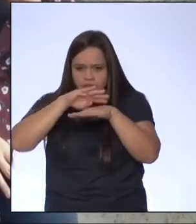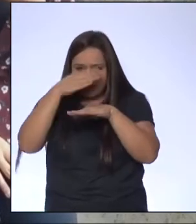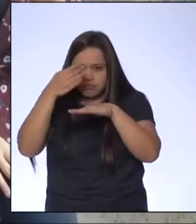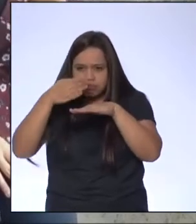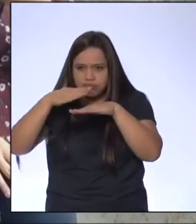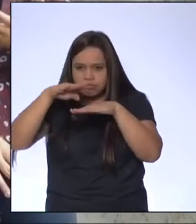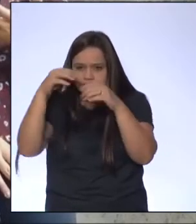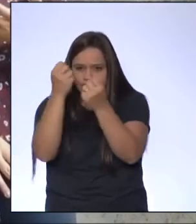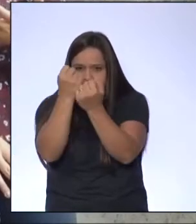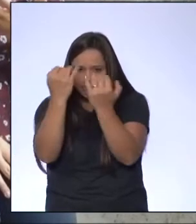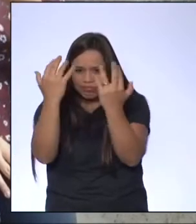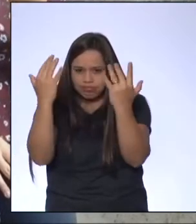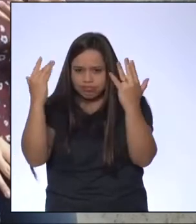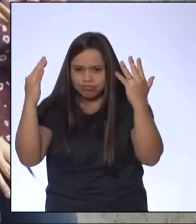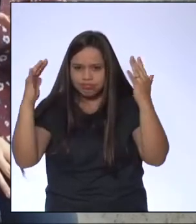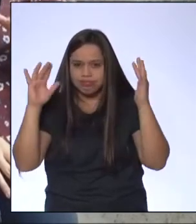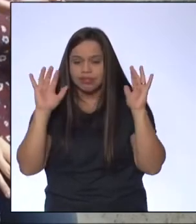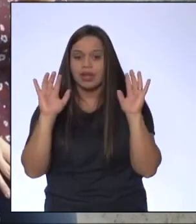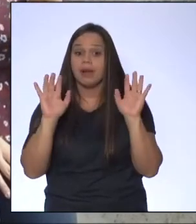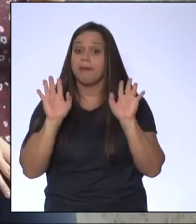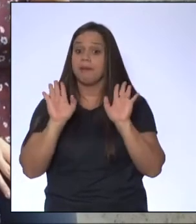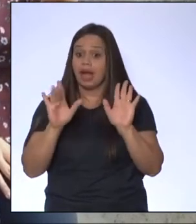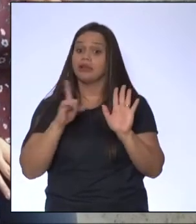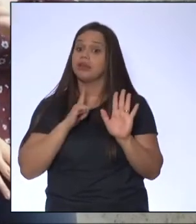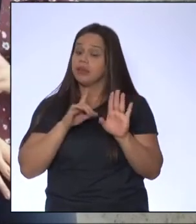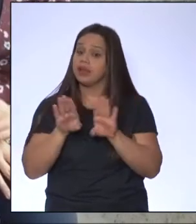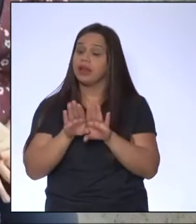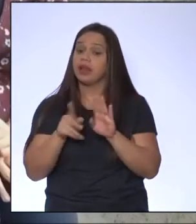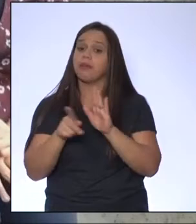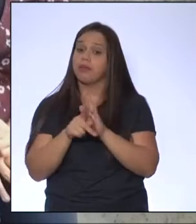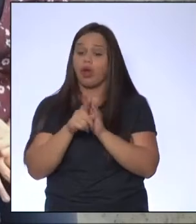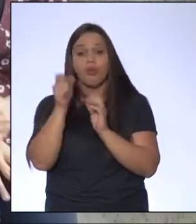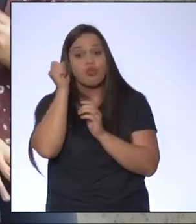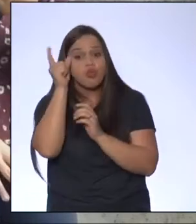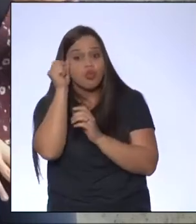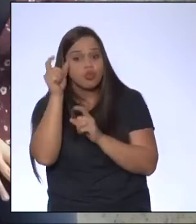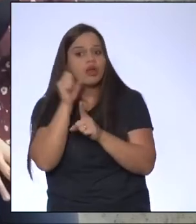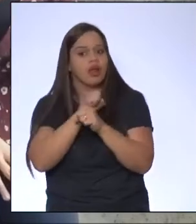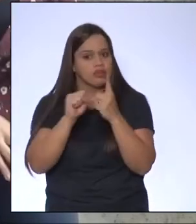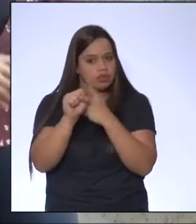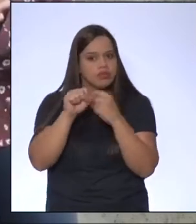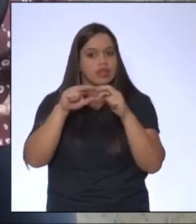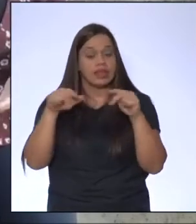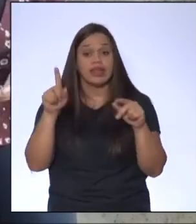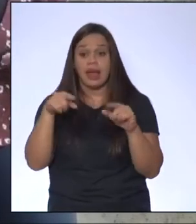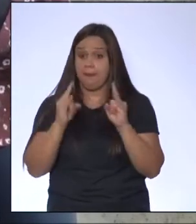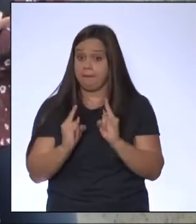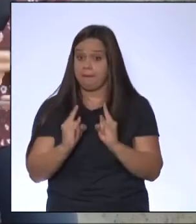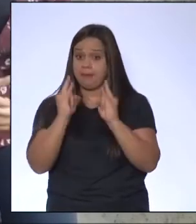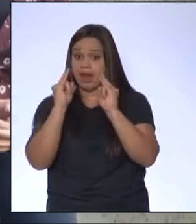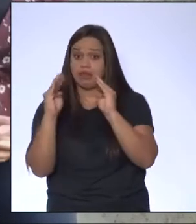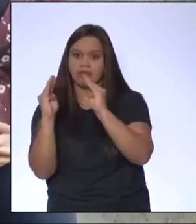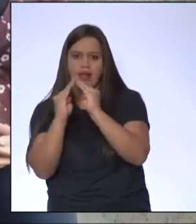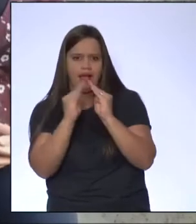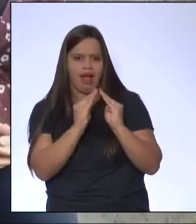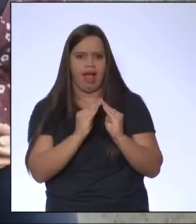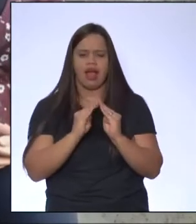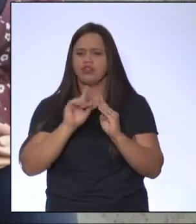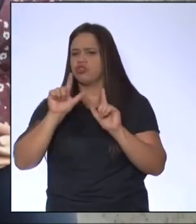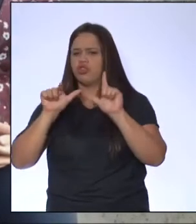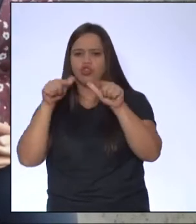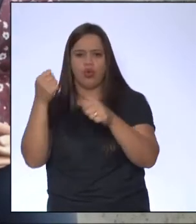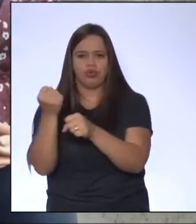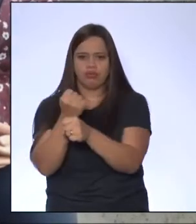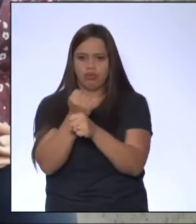ali. Mas, além disso, eu tenho também elementos culturais e sociais. São os prédios, as casas e outras